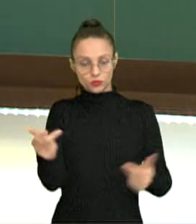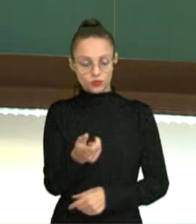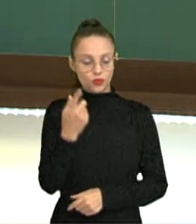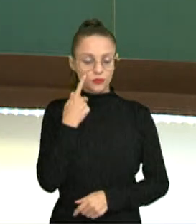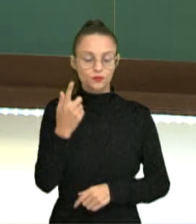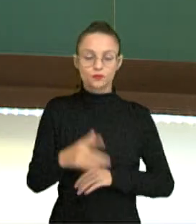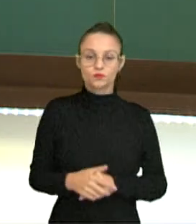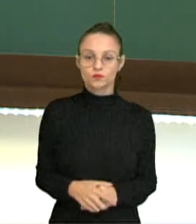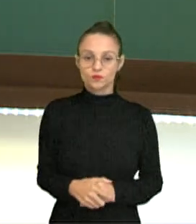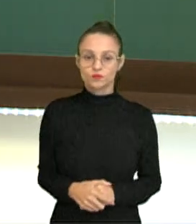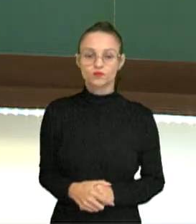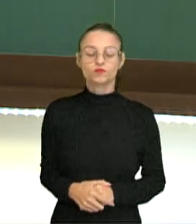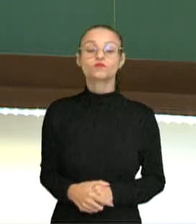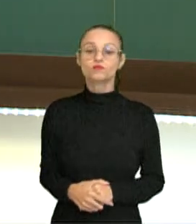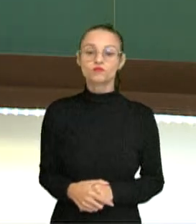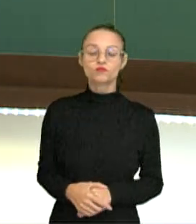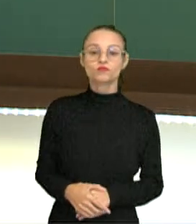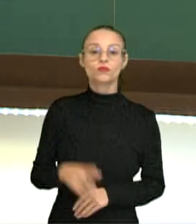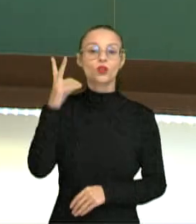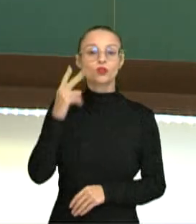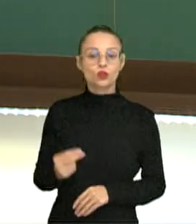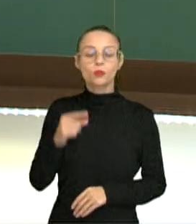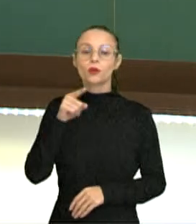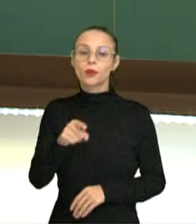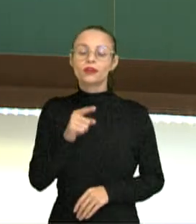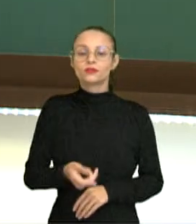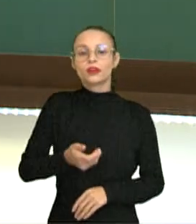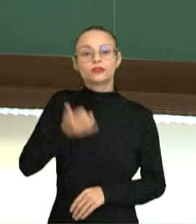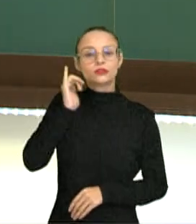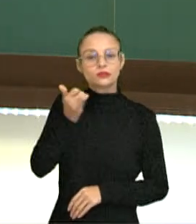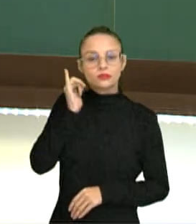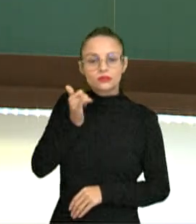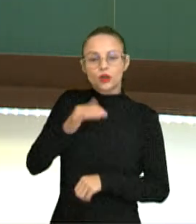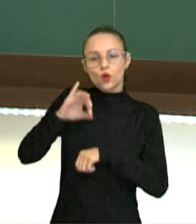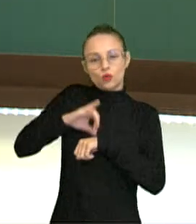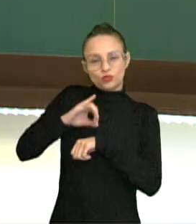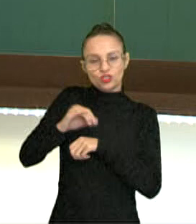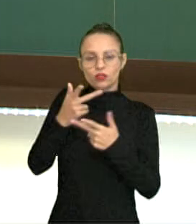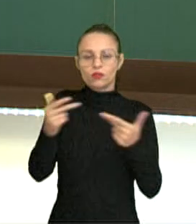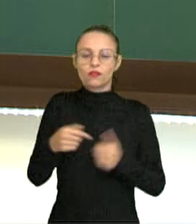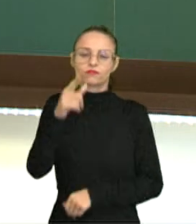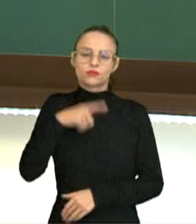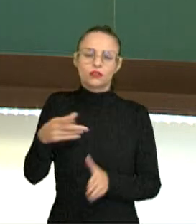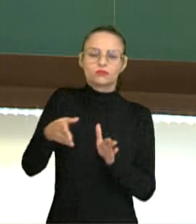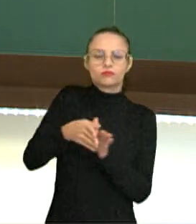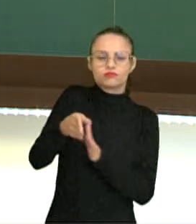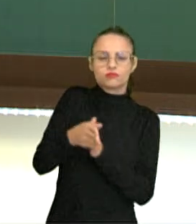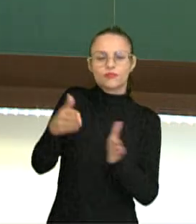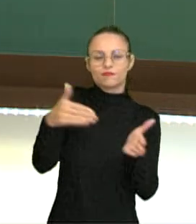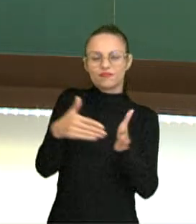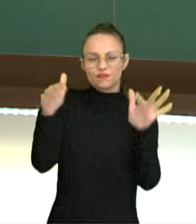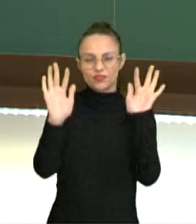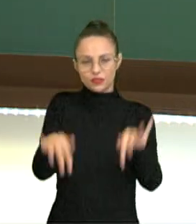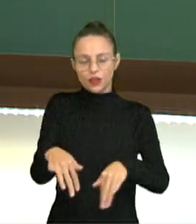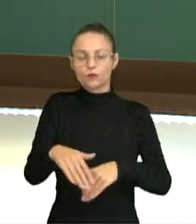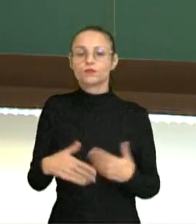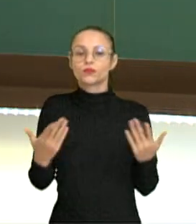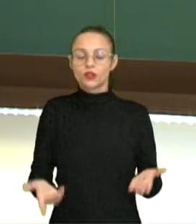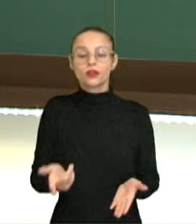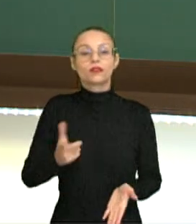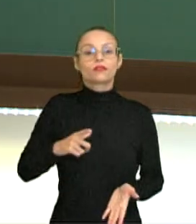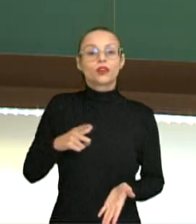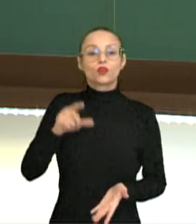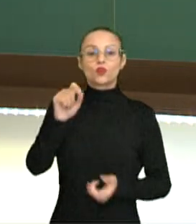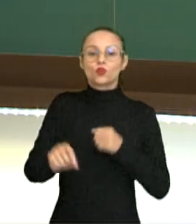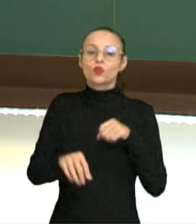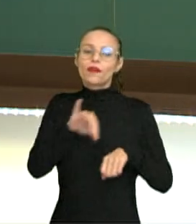Observe. Geralmente um apólogo apresenta um diálogo que encerra uma lição de moral e na qual figuram